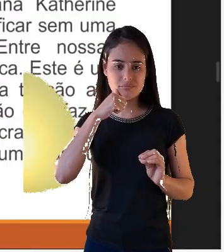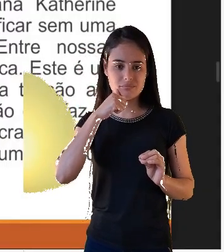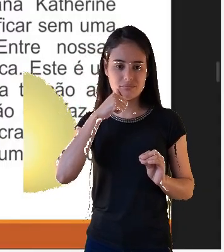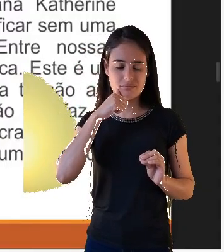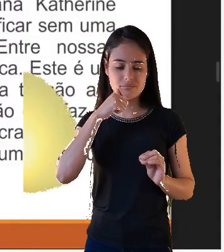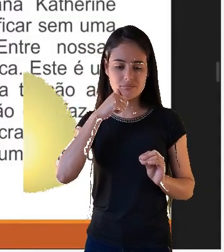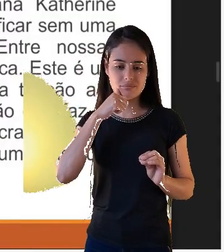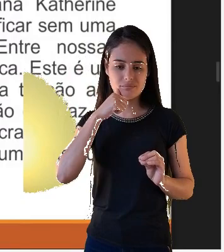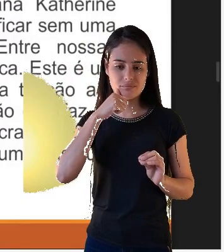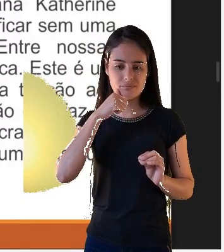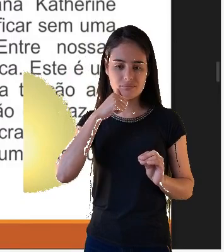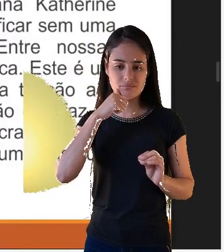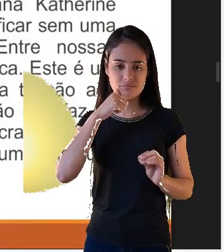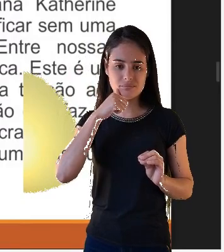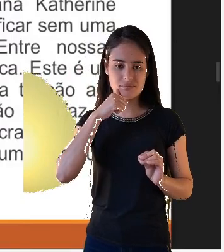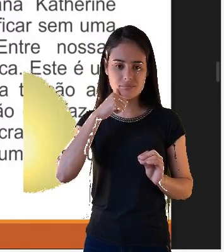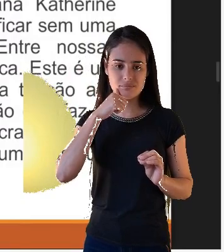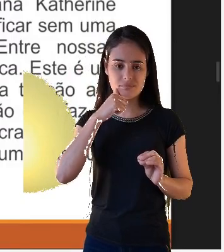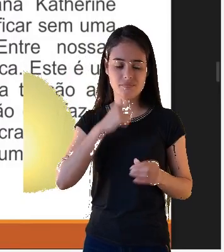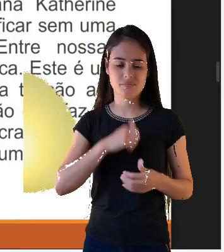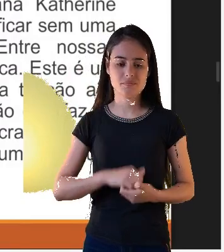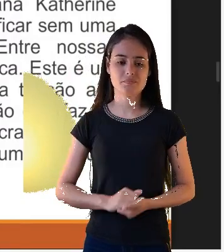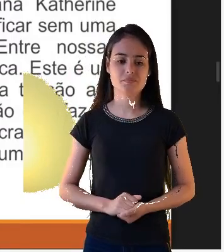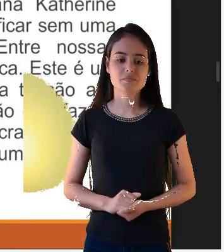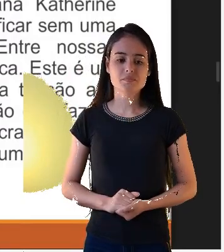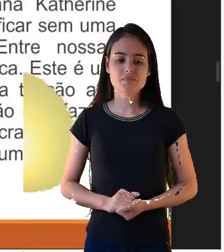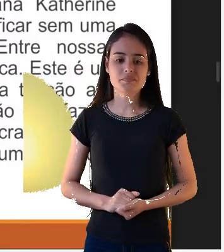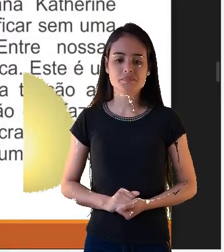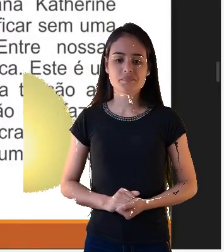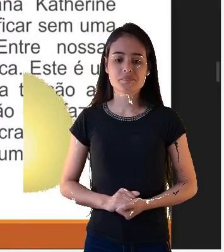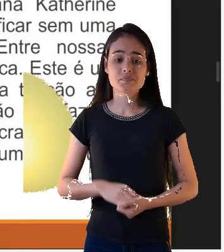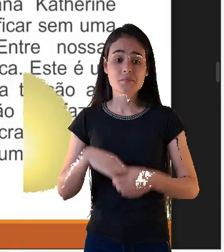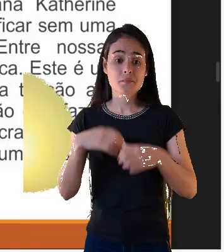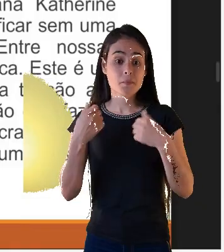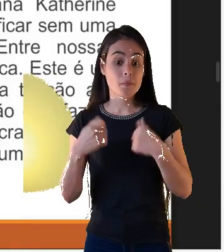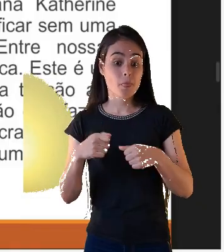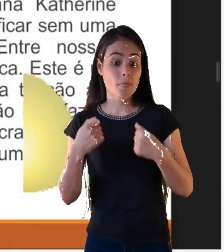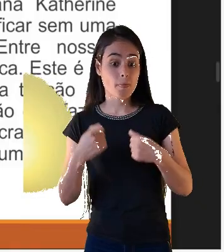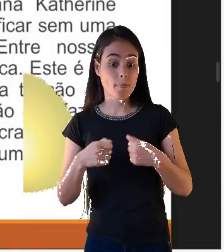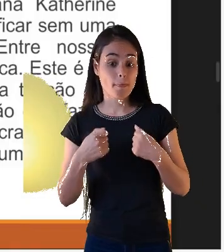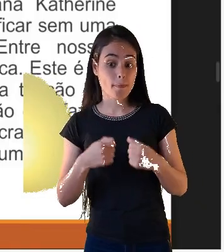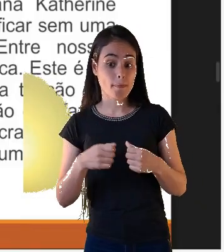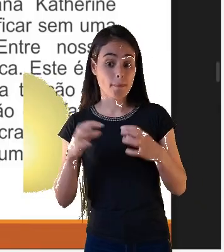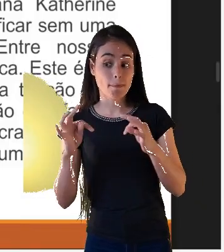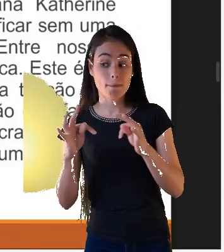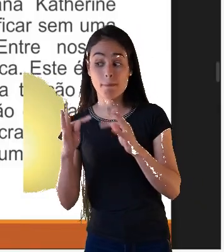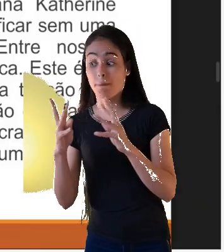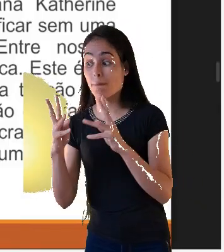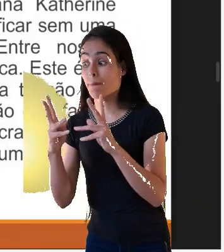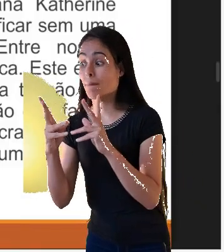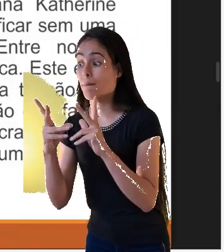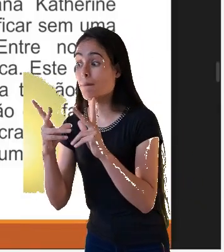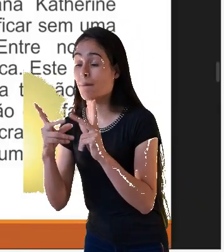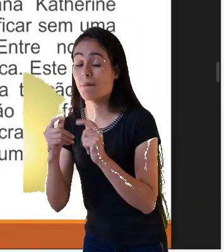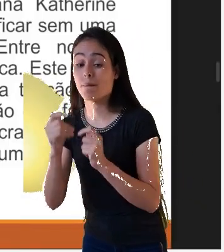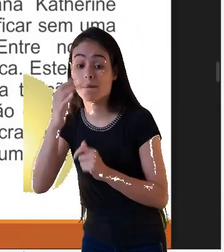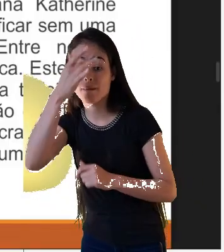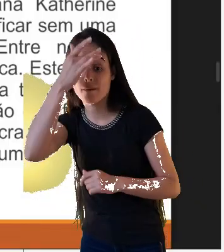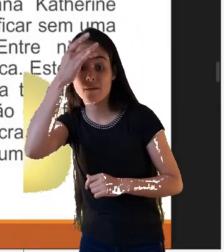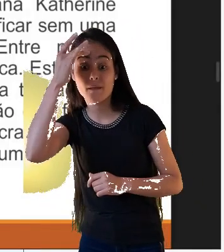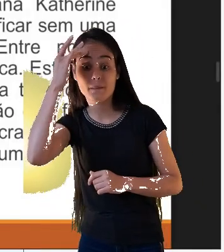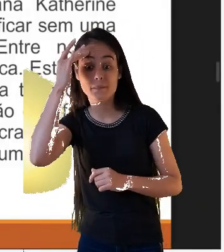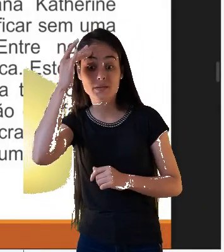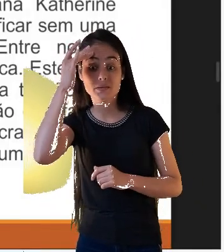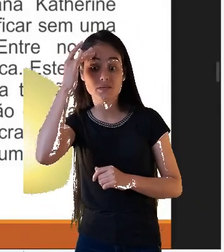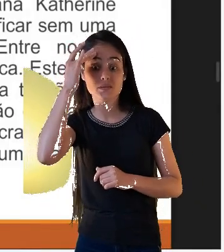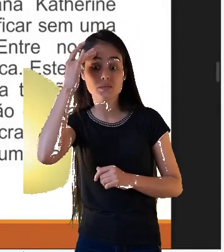norte-americana Catherine Dunham por ser pessoa de cor, o fato não deve ficar sem uma